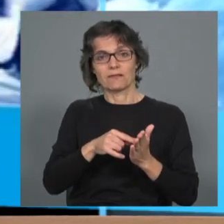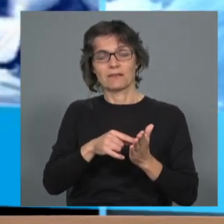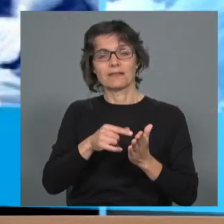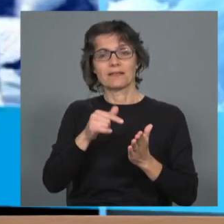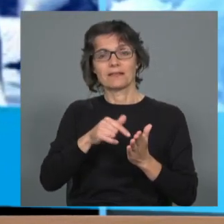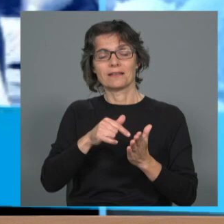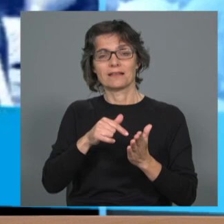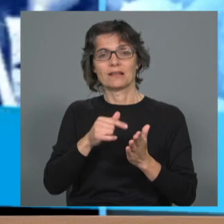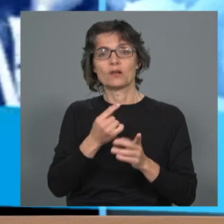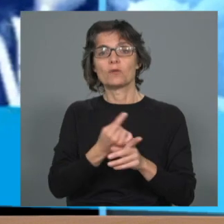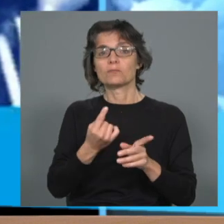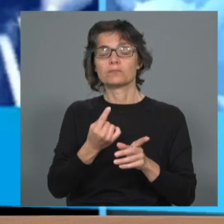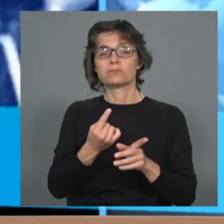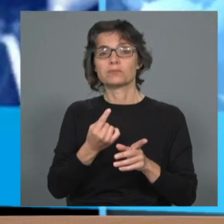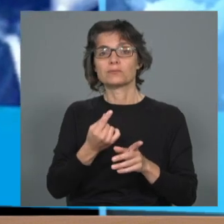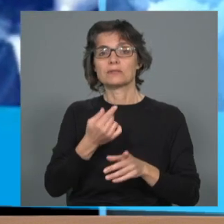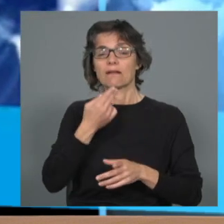coisa que